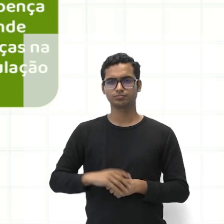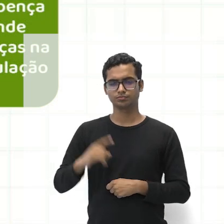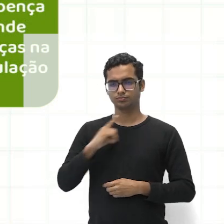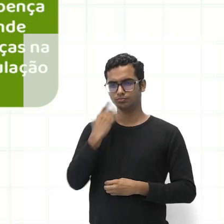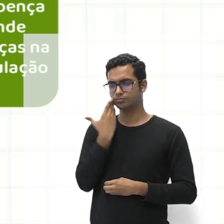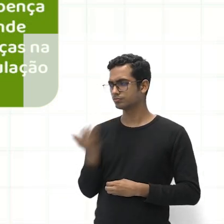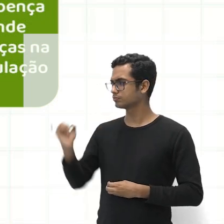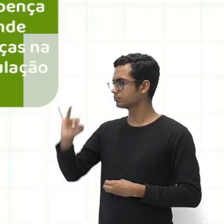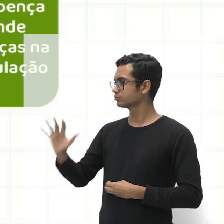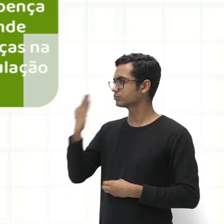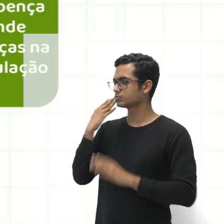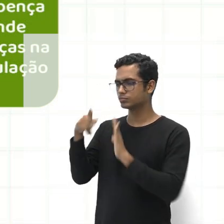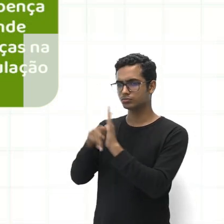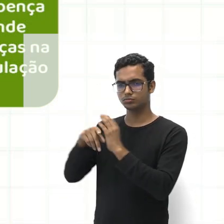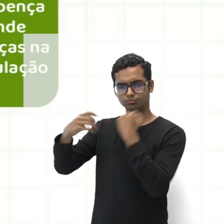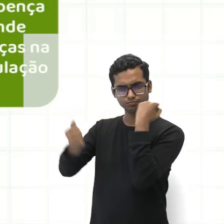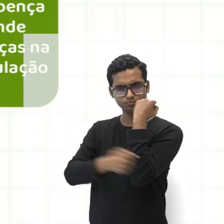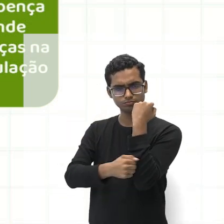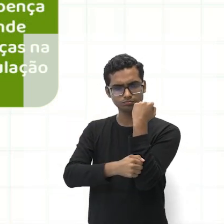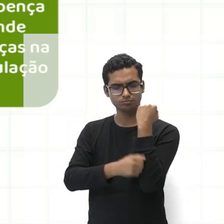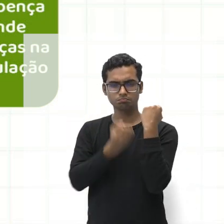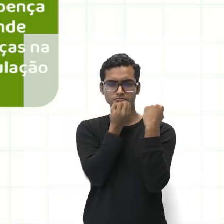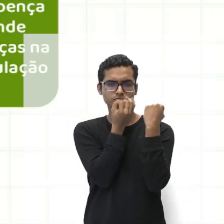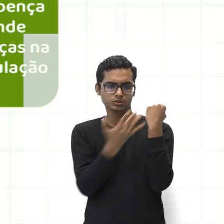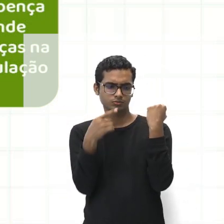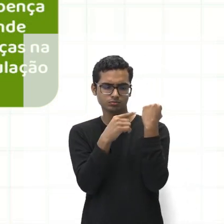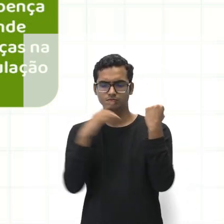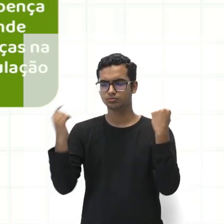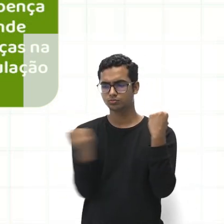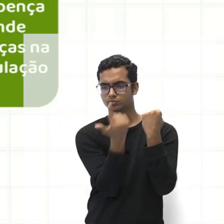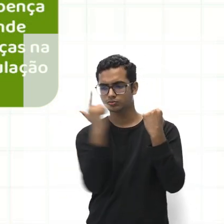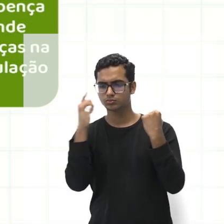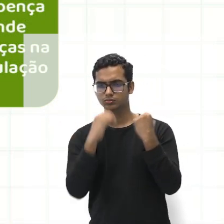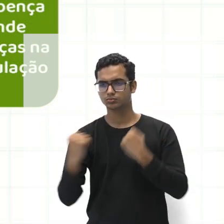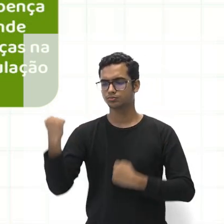sadio, certo? E o osso